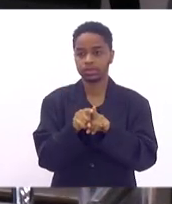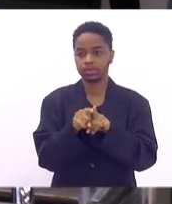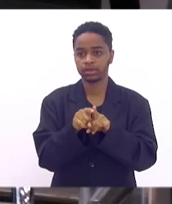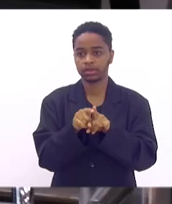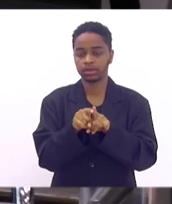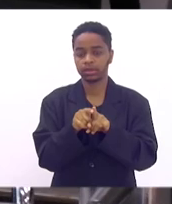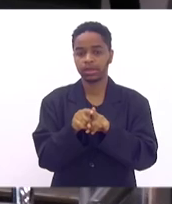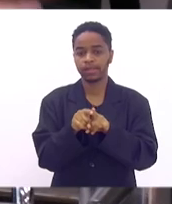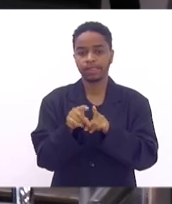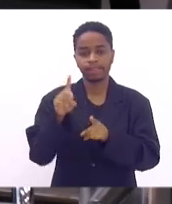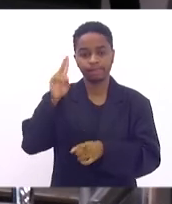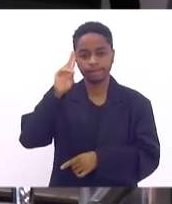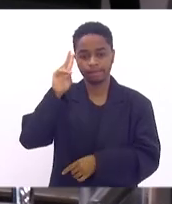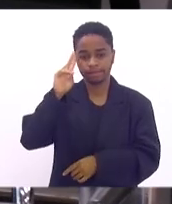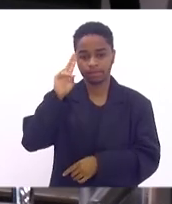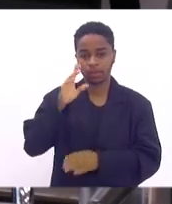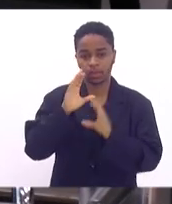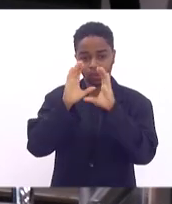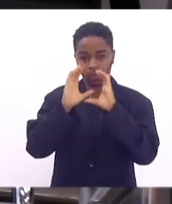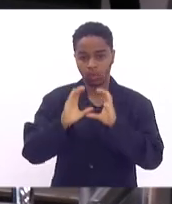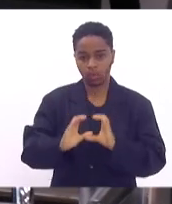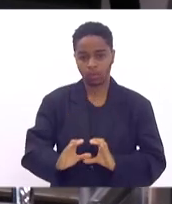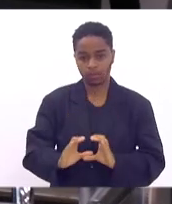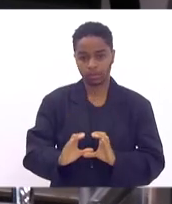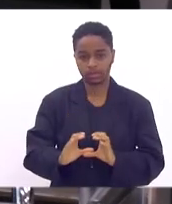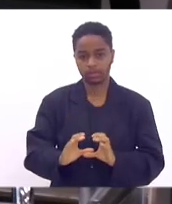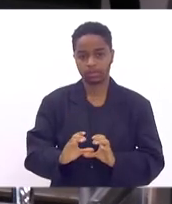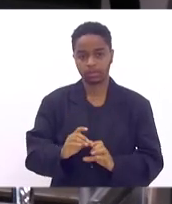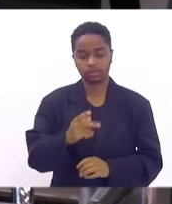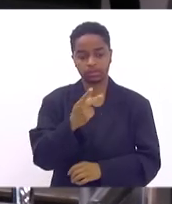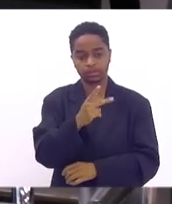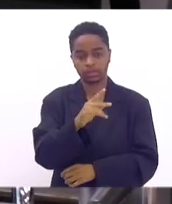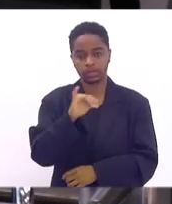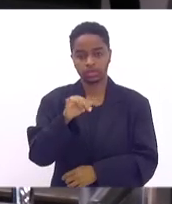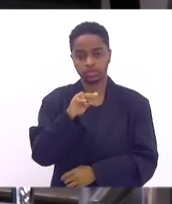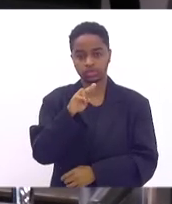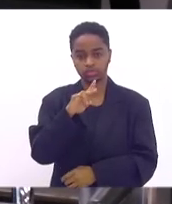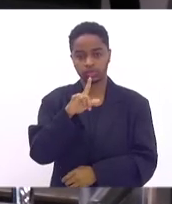comportamento paranoico que Júlia e Cristina